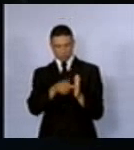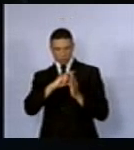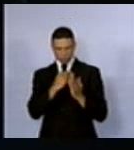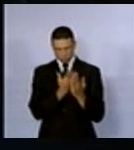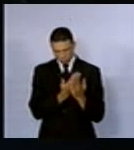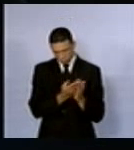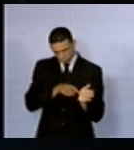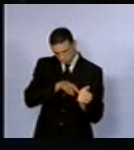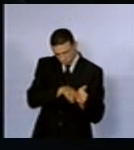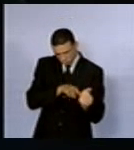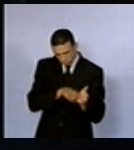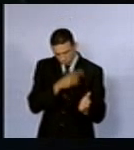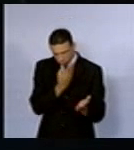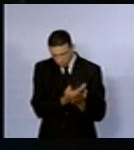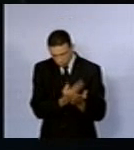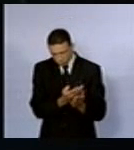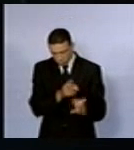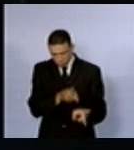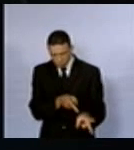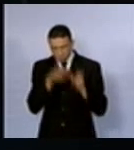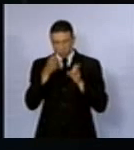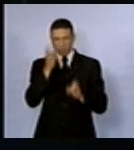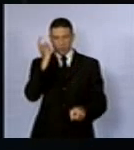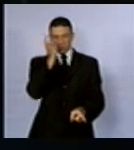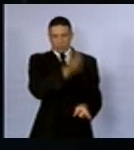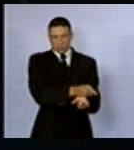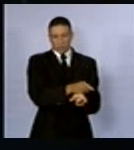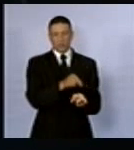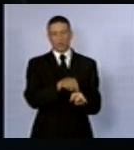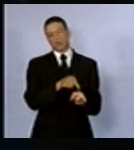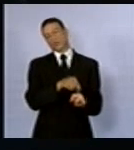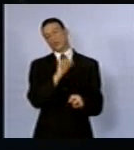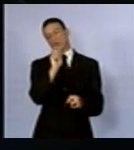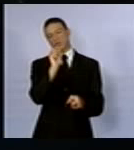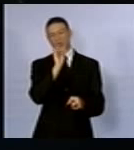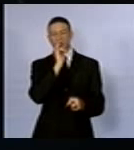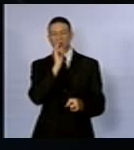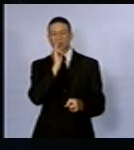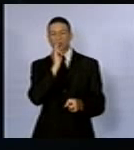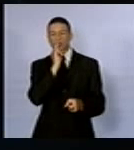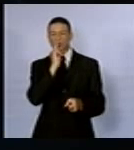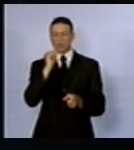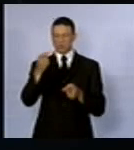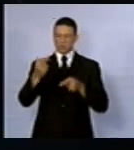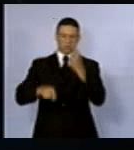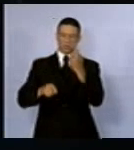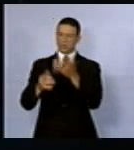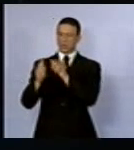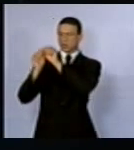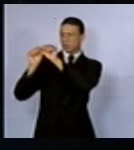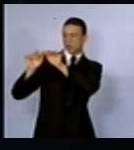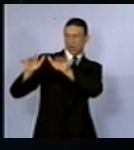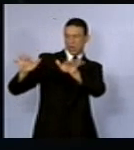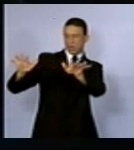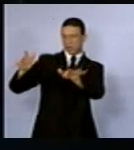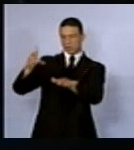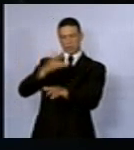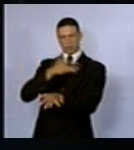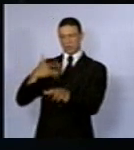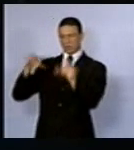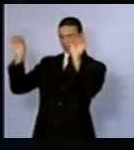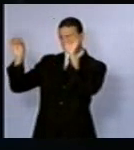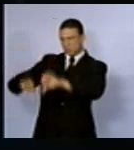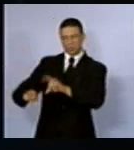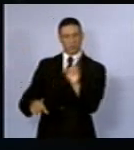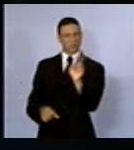se alinharam a demais estudos existentes, na medida em que não demonstraram o nexo causal dessa hipótese.